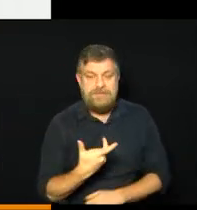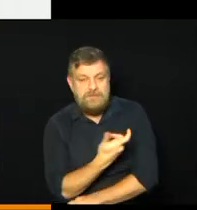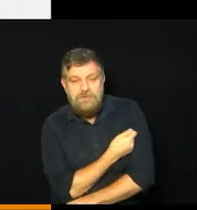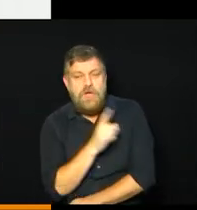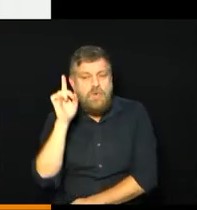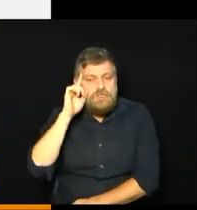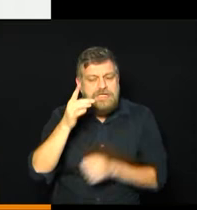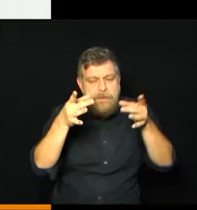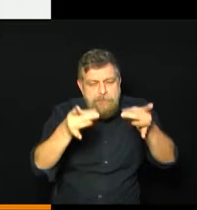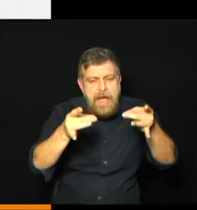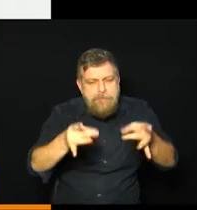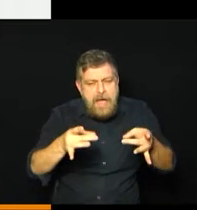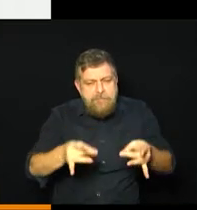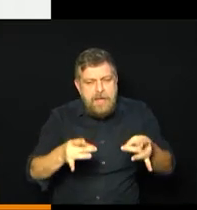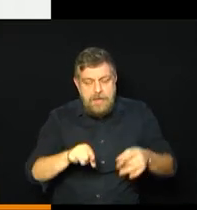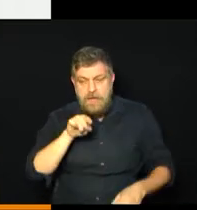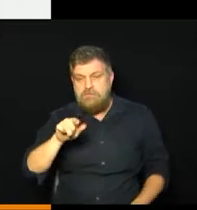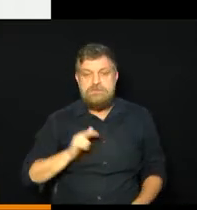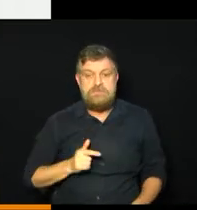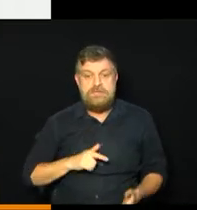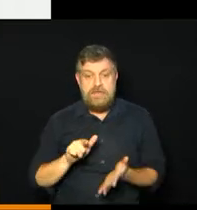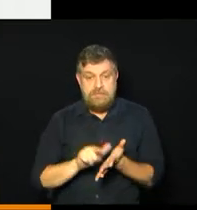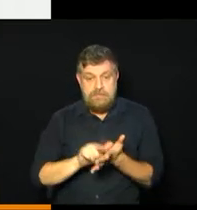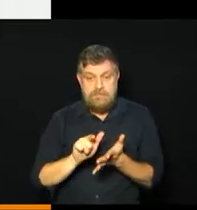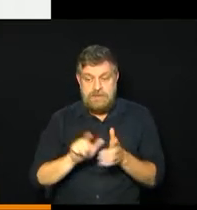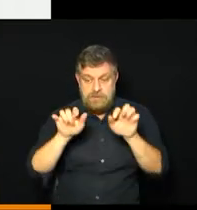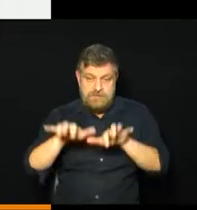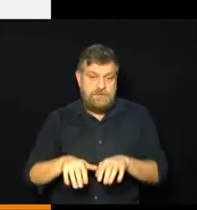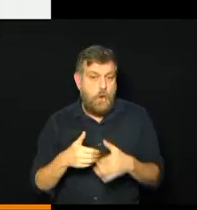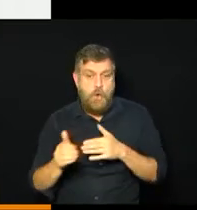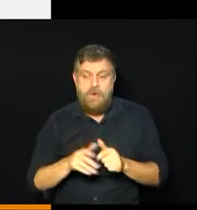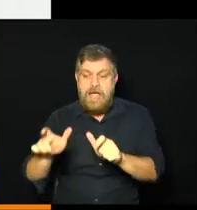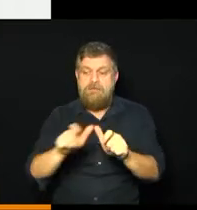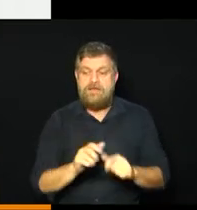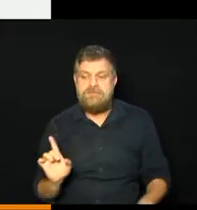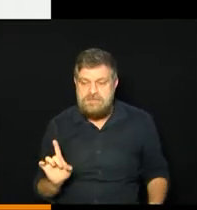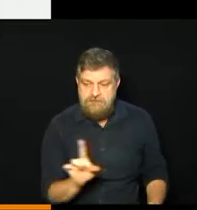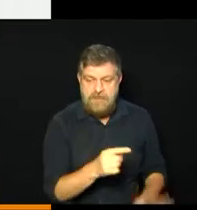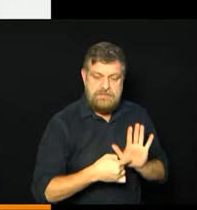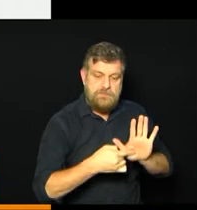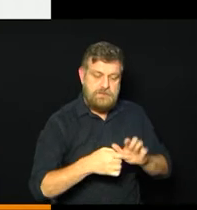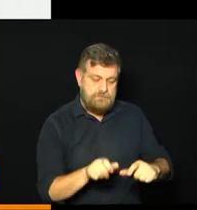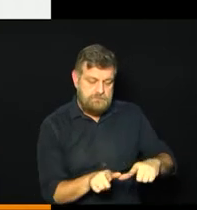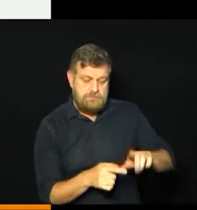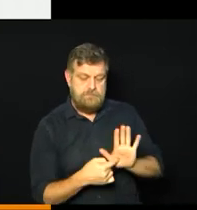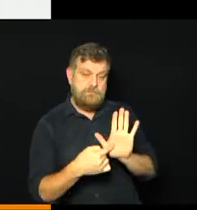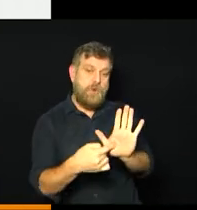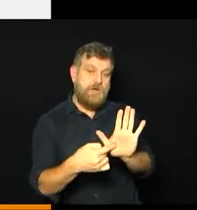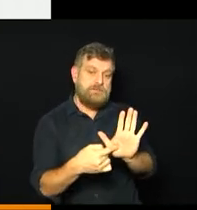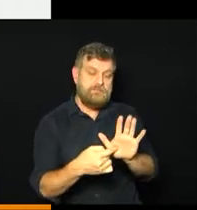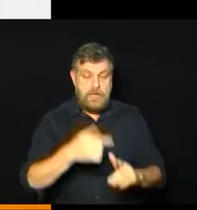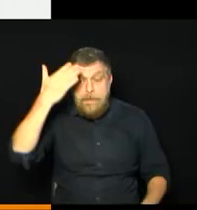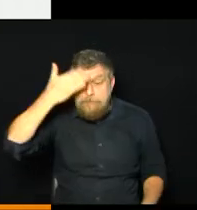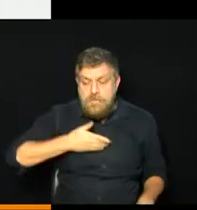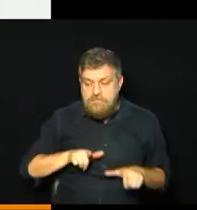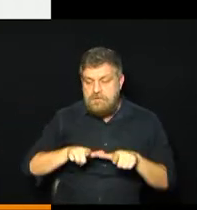tudo detalhado para que você ande com esse certificado para entrar em eventos, entrar em estabelecimentos que exijam esse